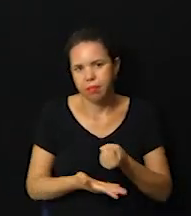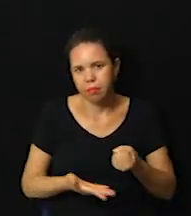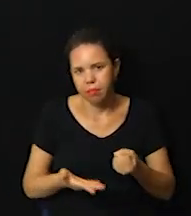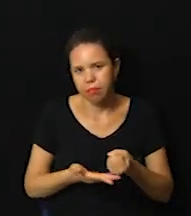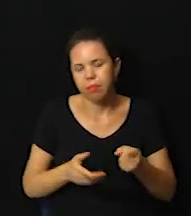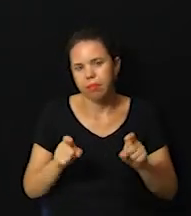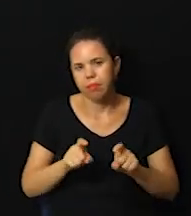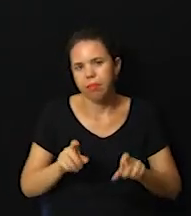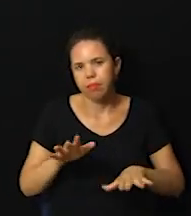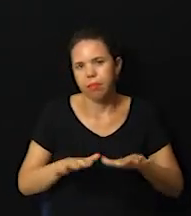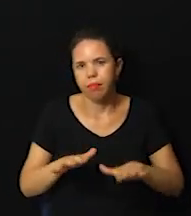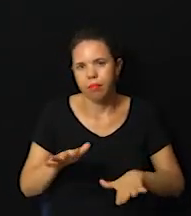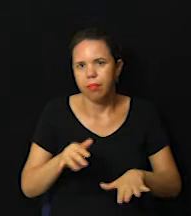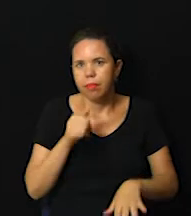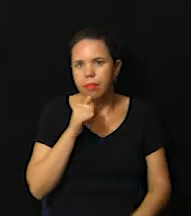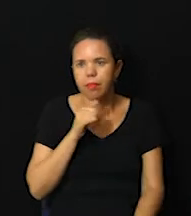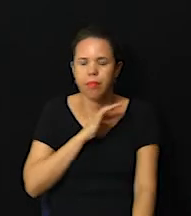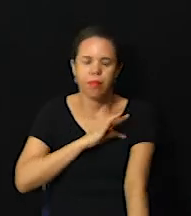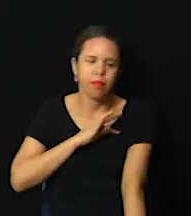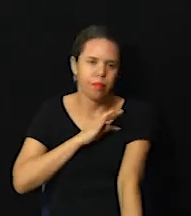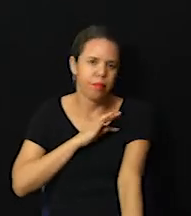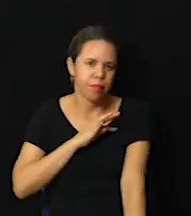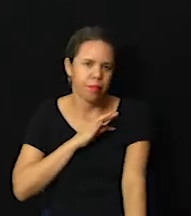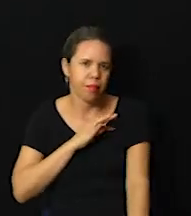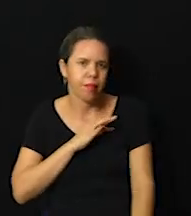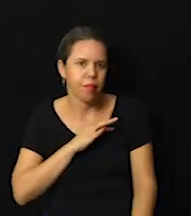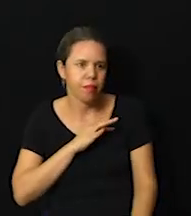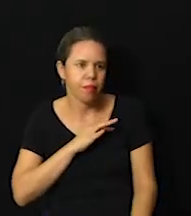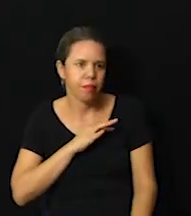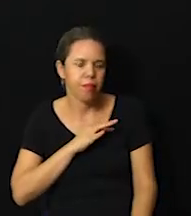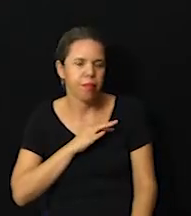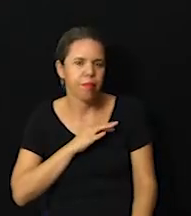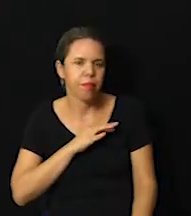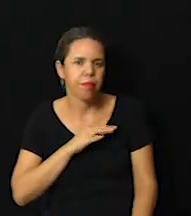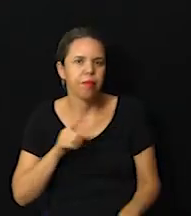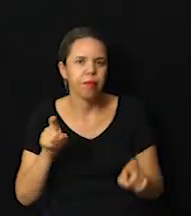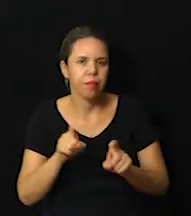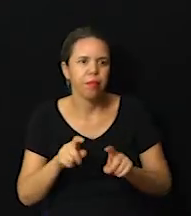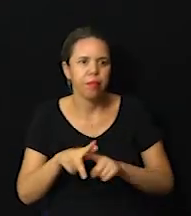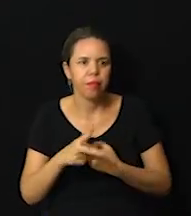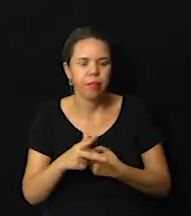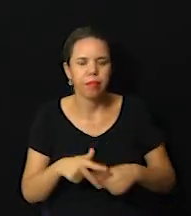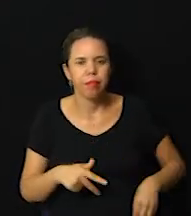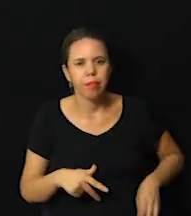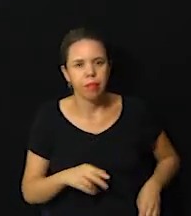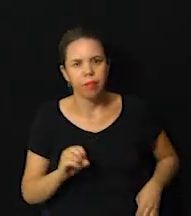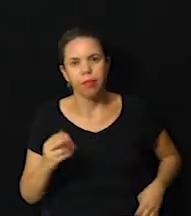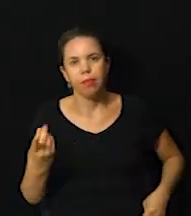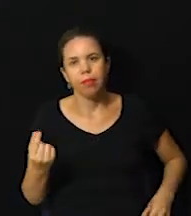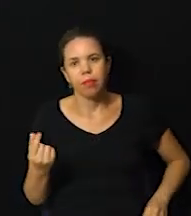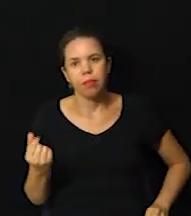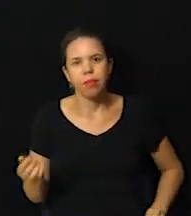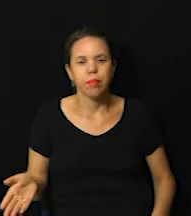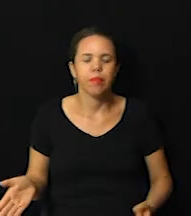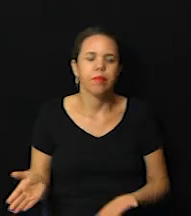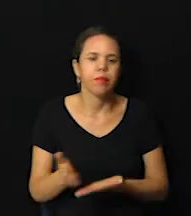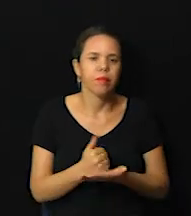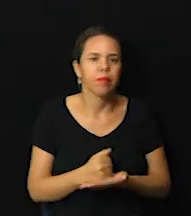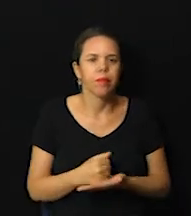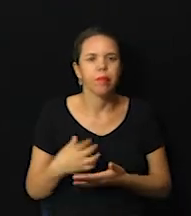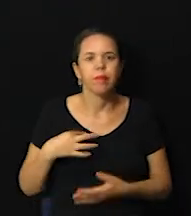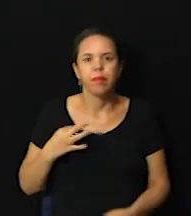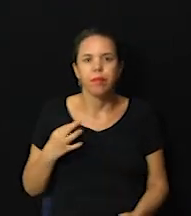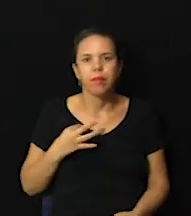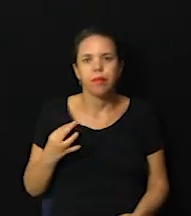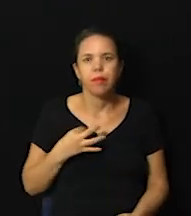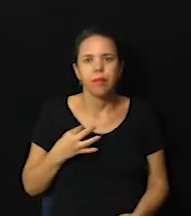home office, né? Às vezes é mais na parte técnica, de manutenção de computadores ou captação de recursos. Então, assim,